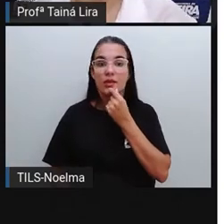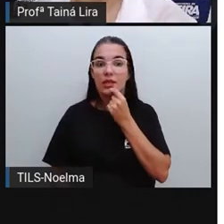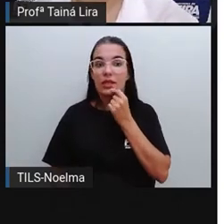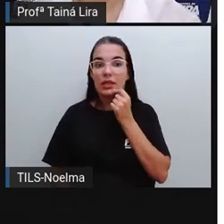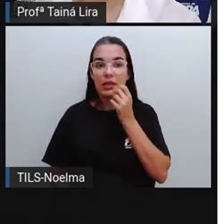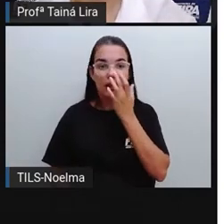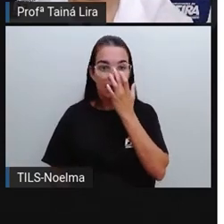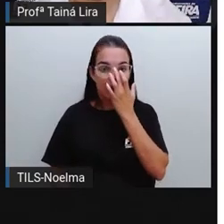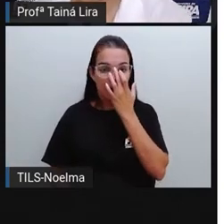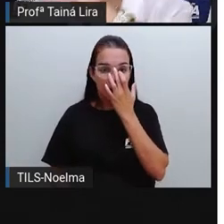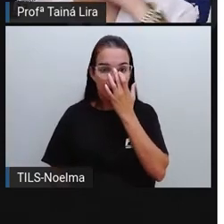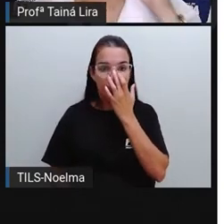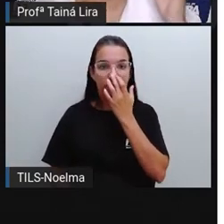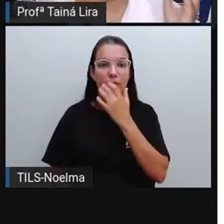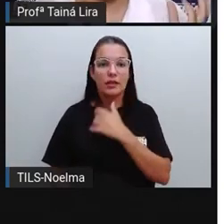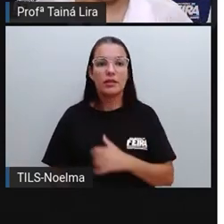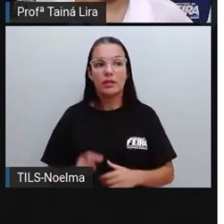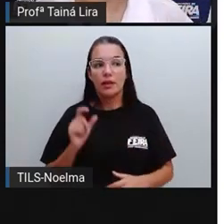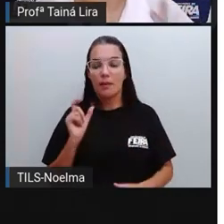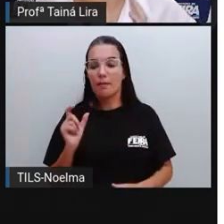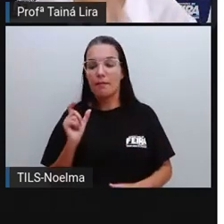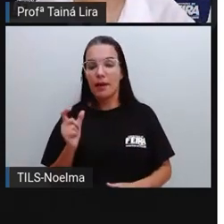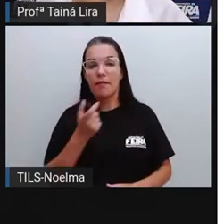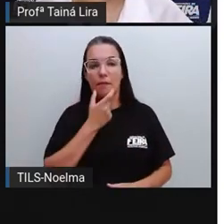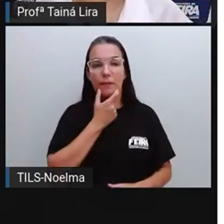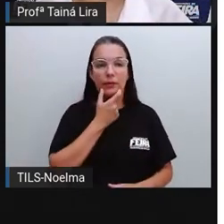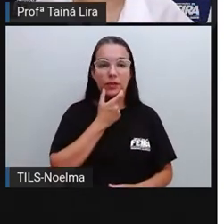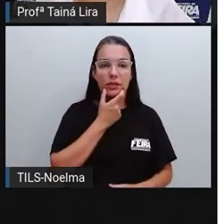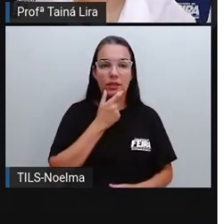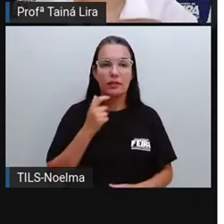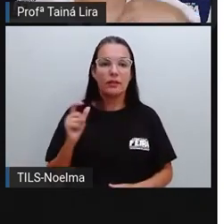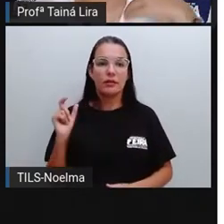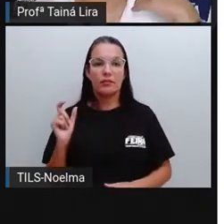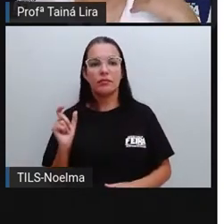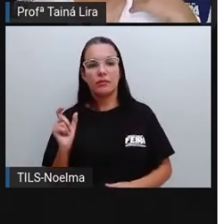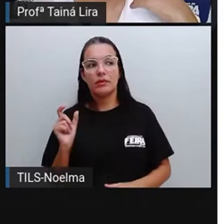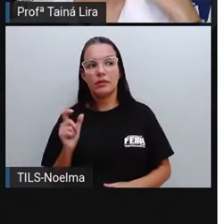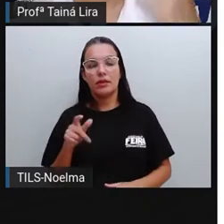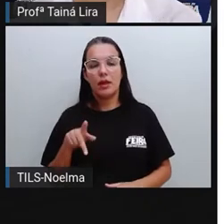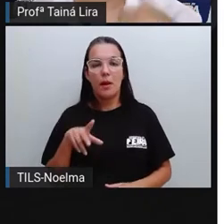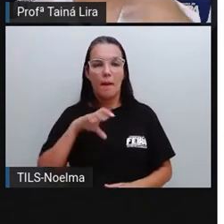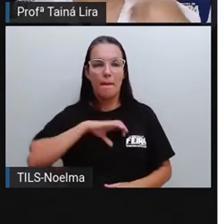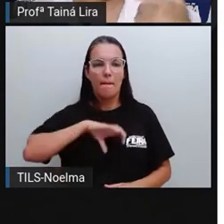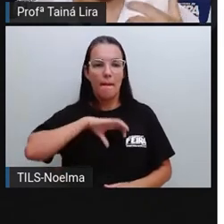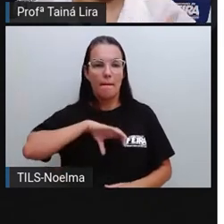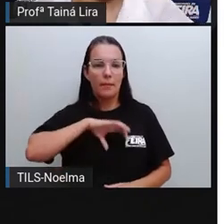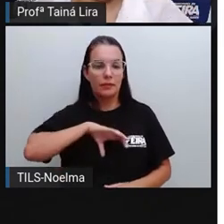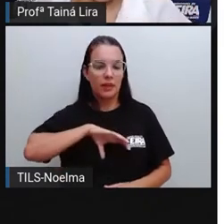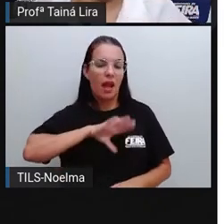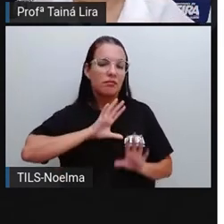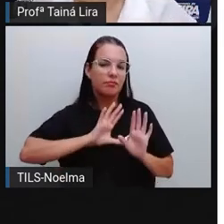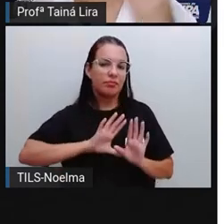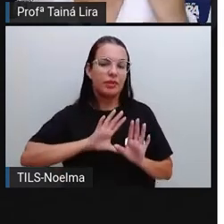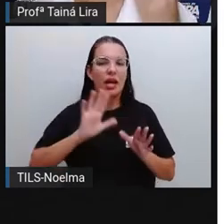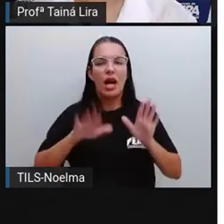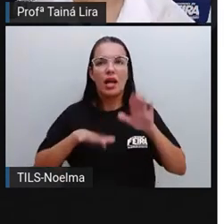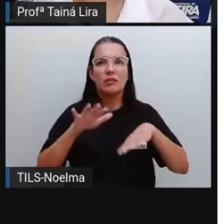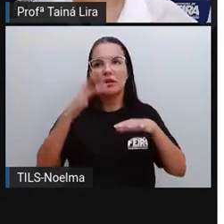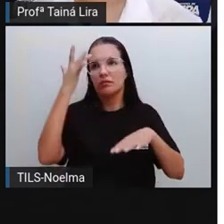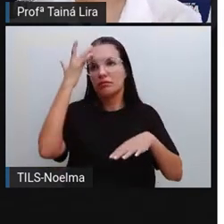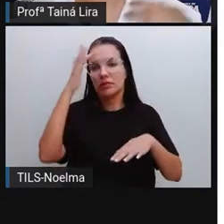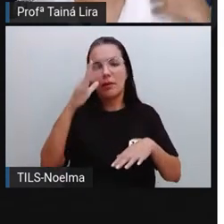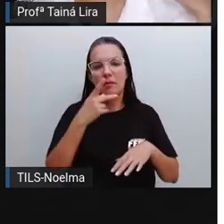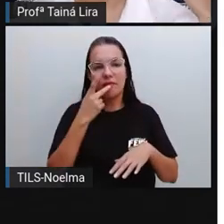na campanha, muitas vezes até da maneira como os brasileiros falam, né? Muitas vezes não, a gente não sabe pronunciar a